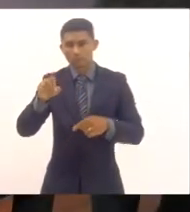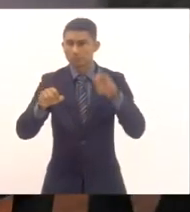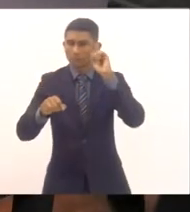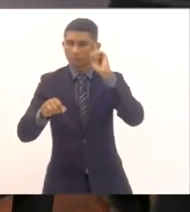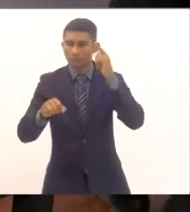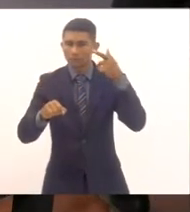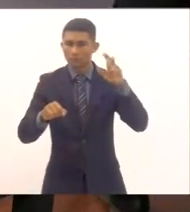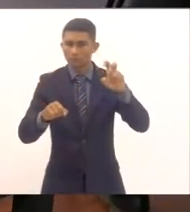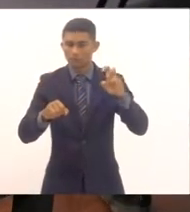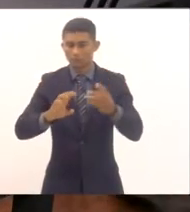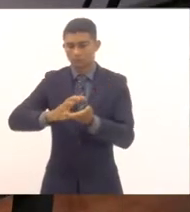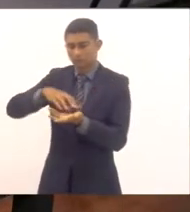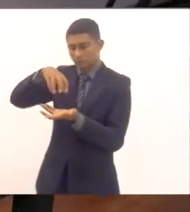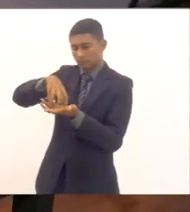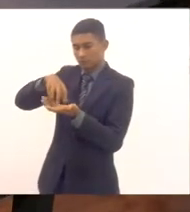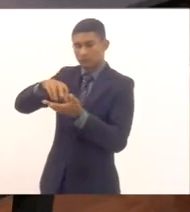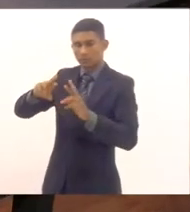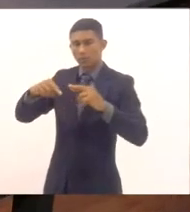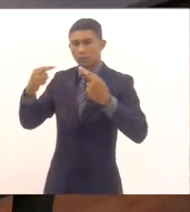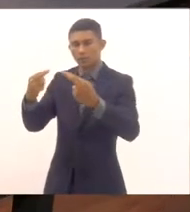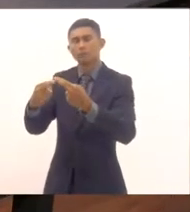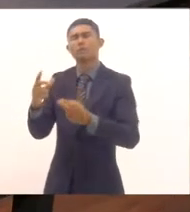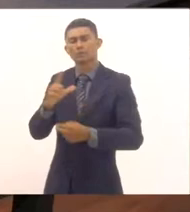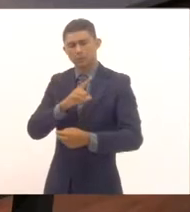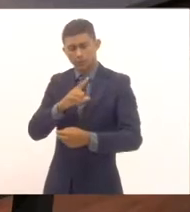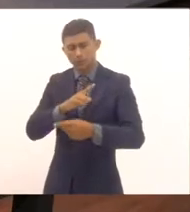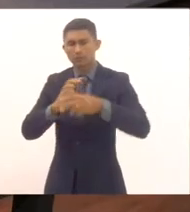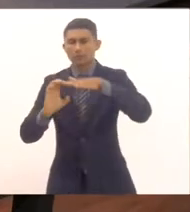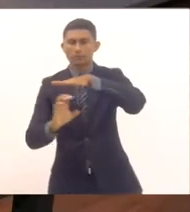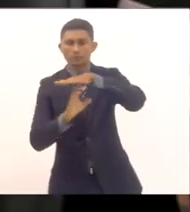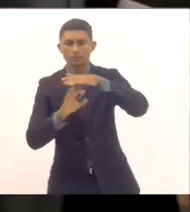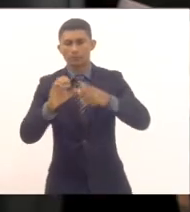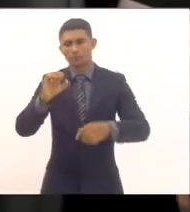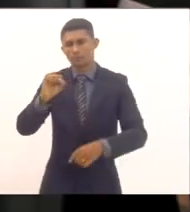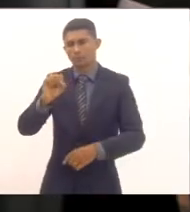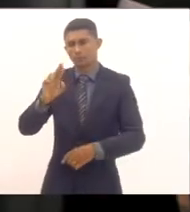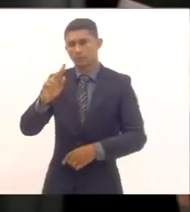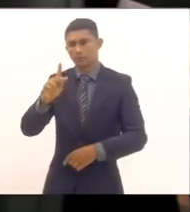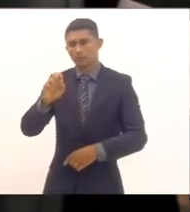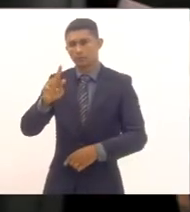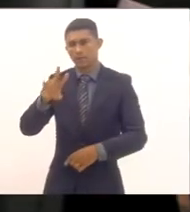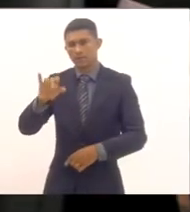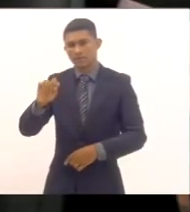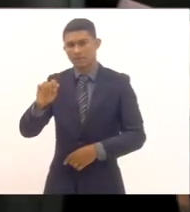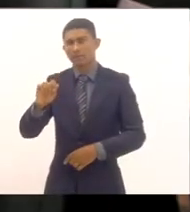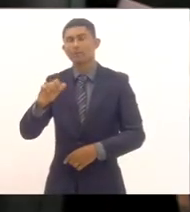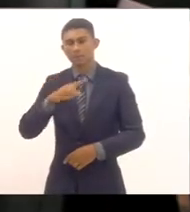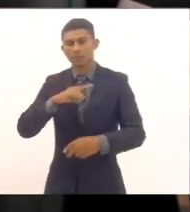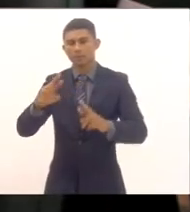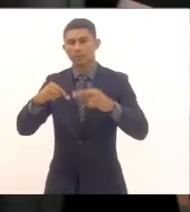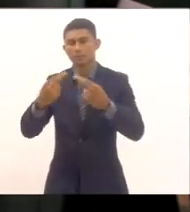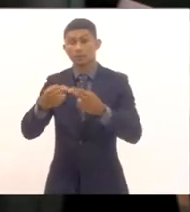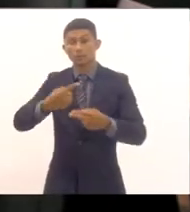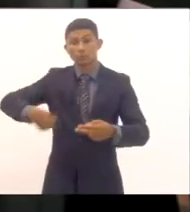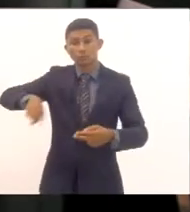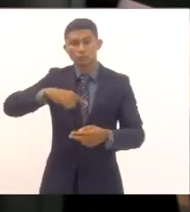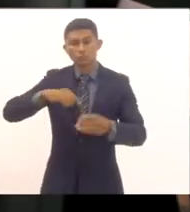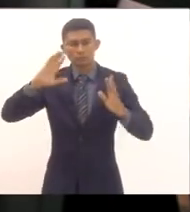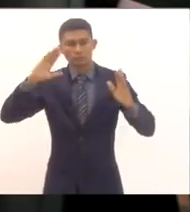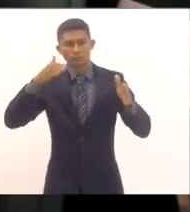temos uma reunião com a SuperVia e nós estamos focando na criação de uma análise criminal